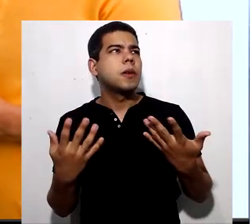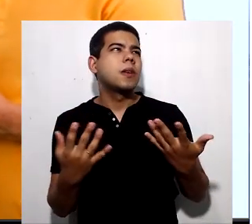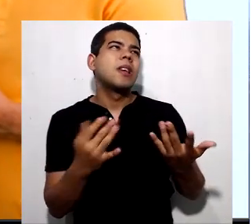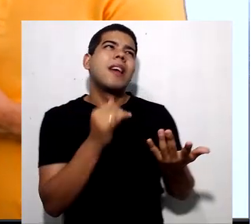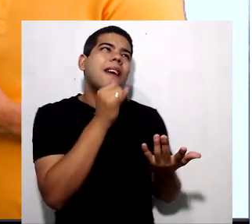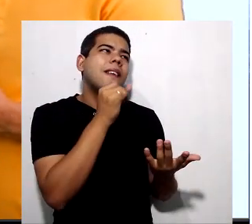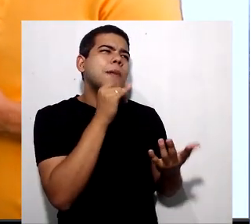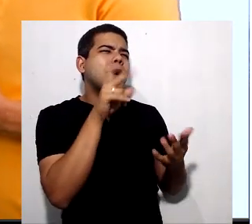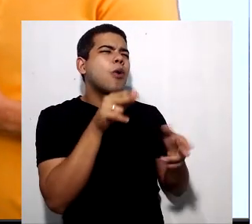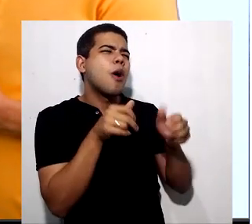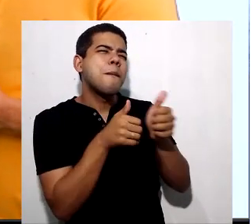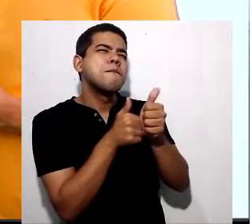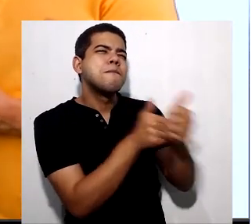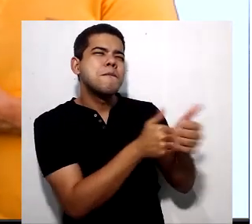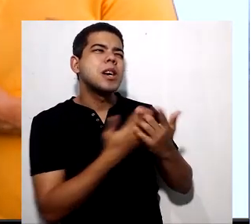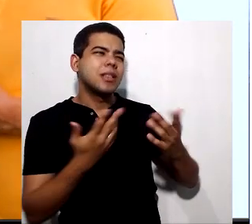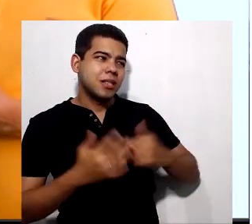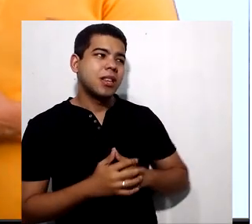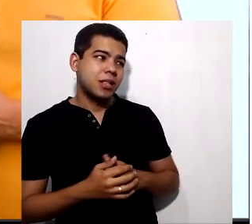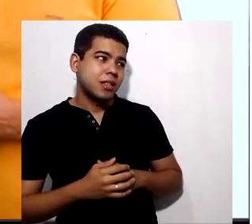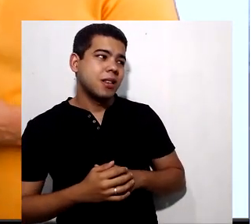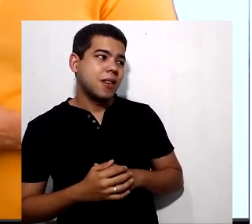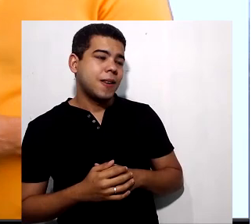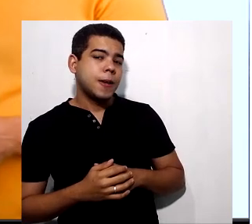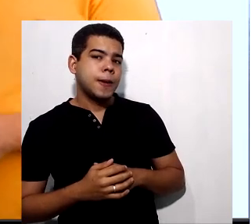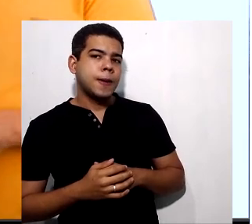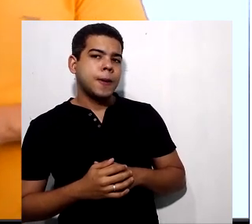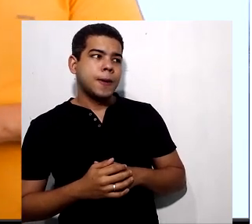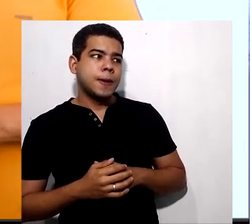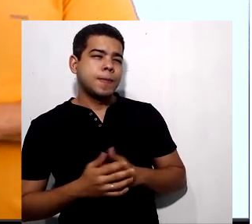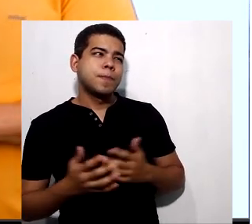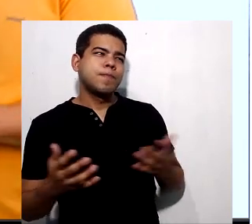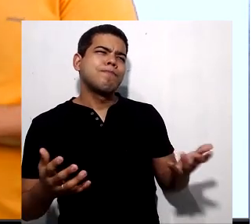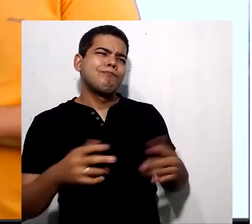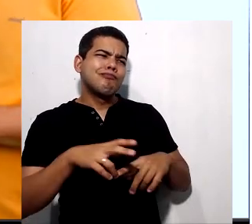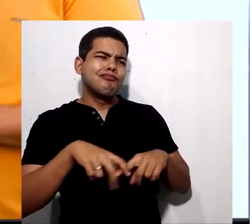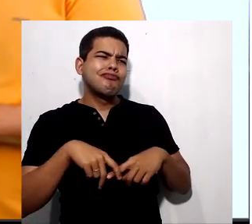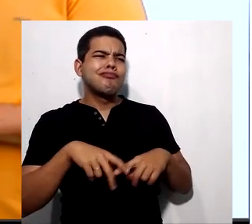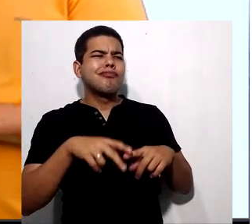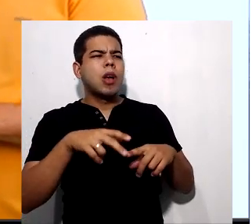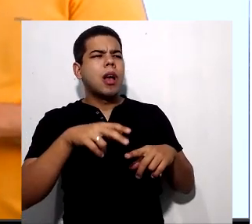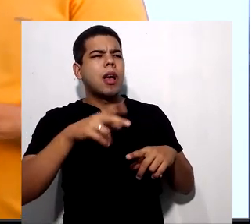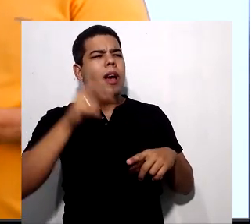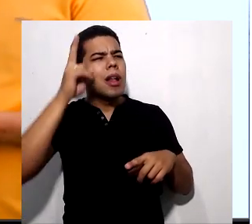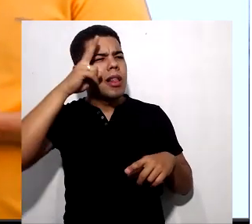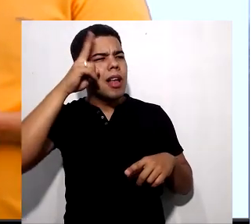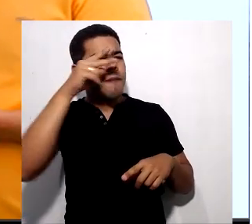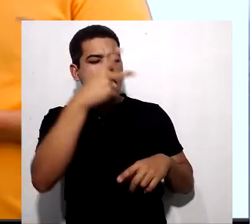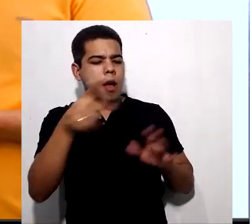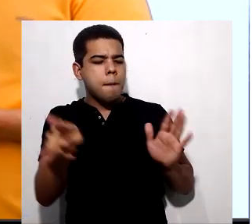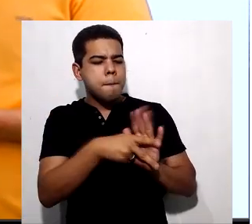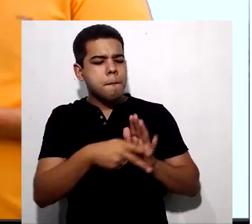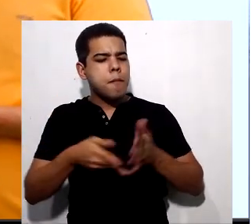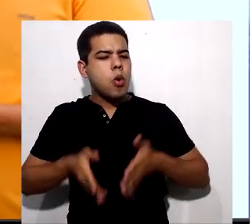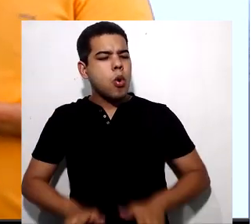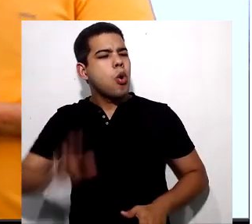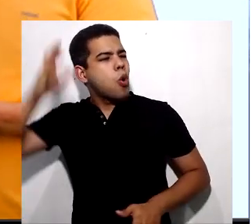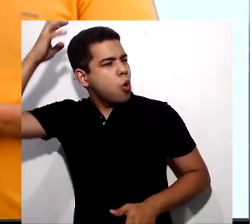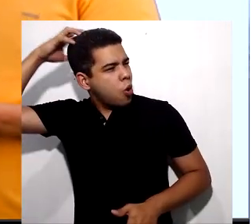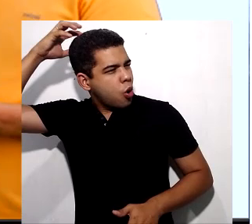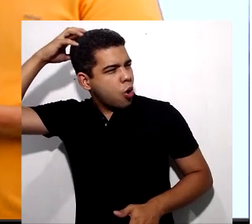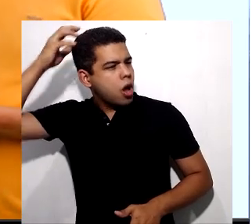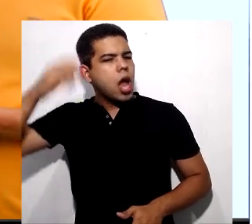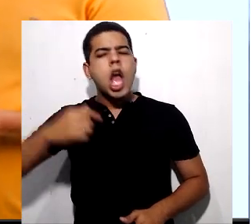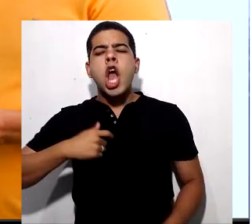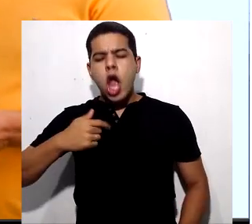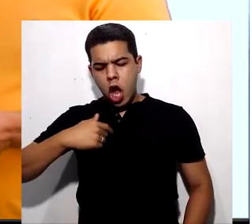especificamente, é como se fosse uma perseguição deliberada do Estado, como você falou. E justamente lembrando que, como ela era de origem judaica, ela era judia, certo?